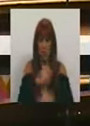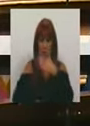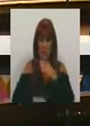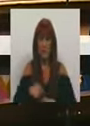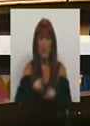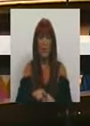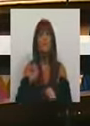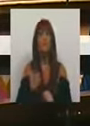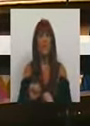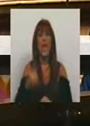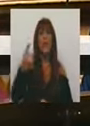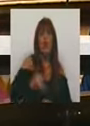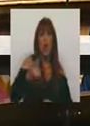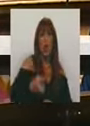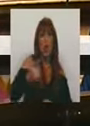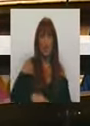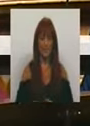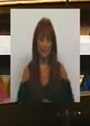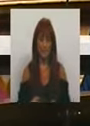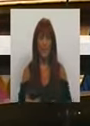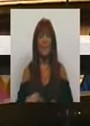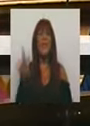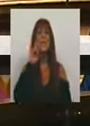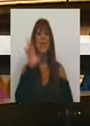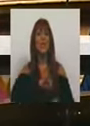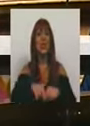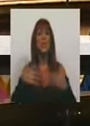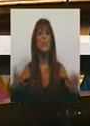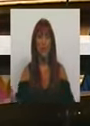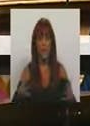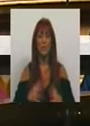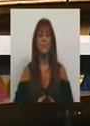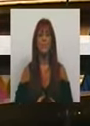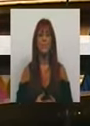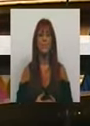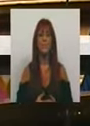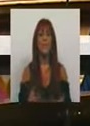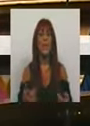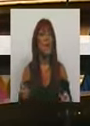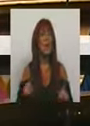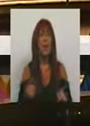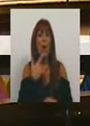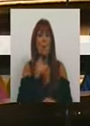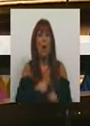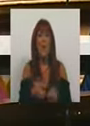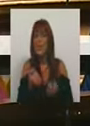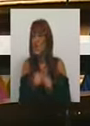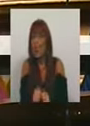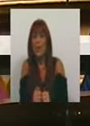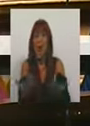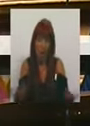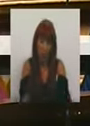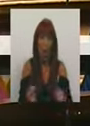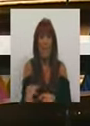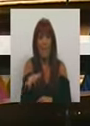advogados e dos solicitadores. Senhoras e senhores deputados, não se pode esconder, e agora